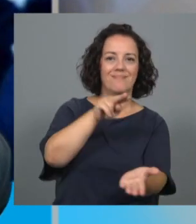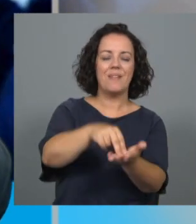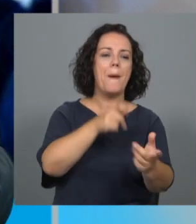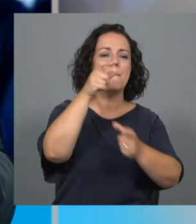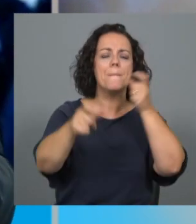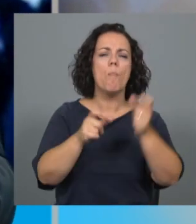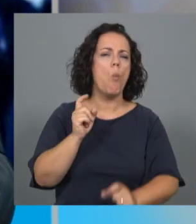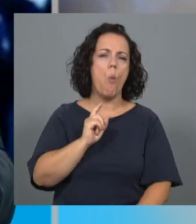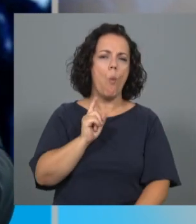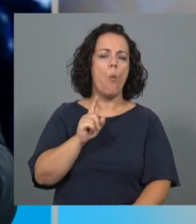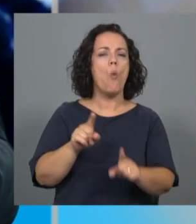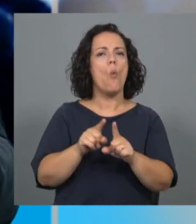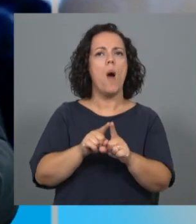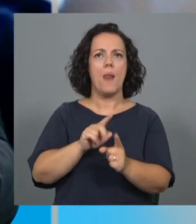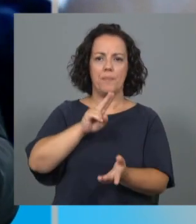presença